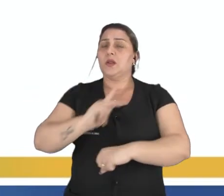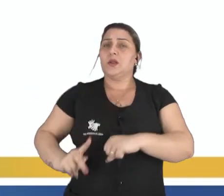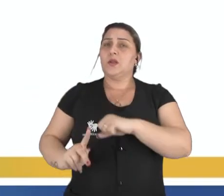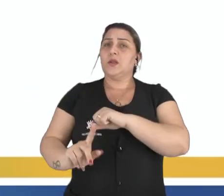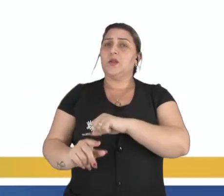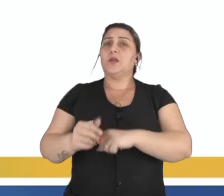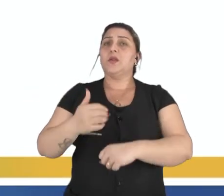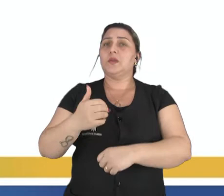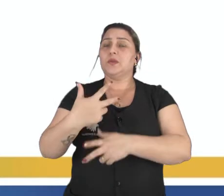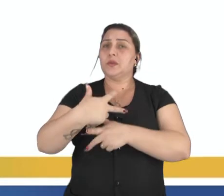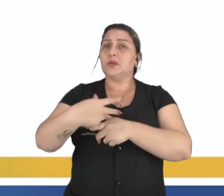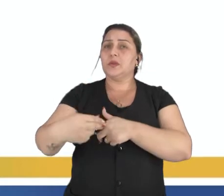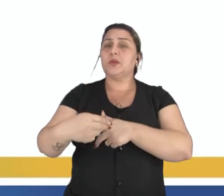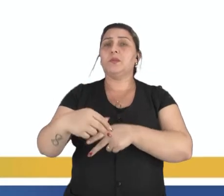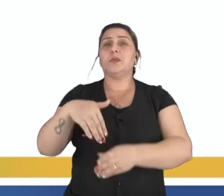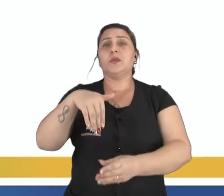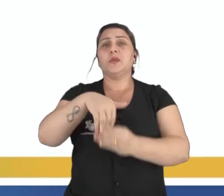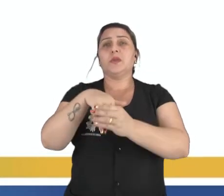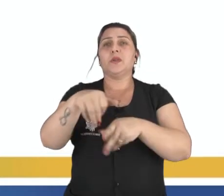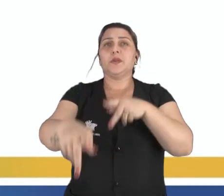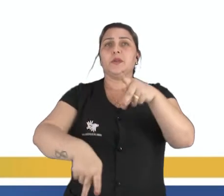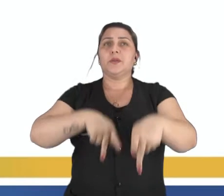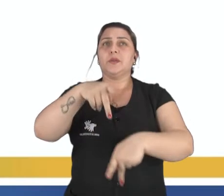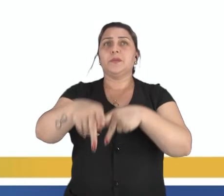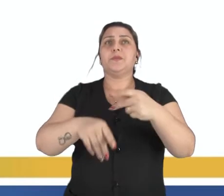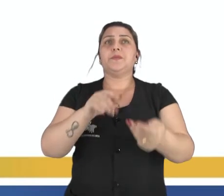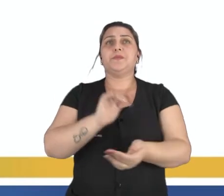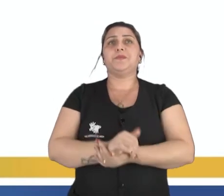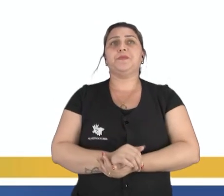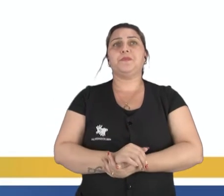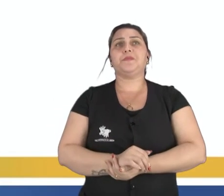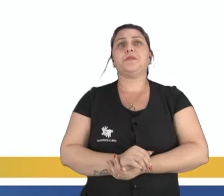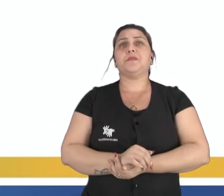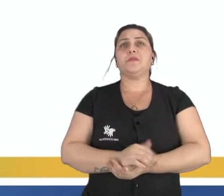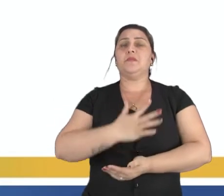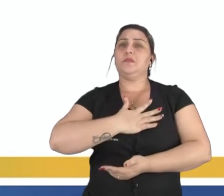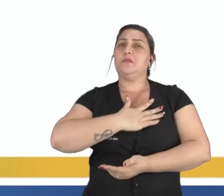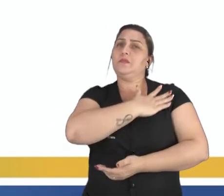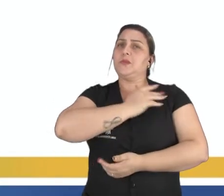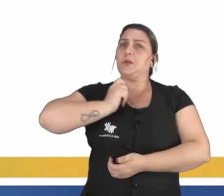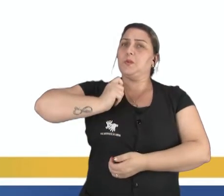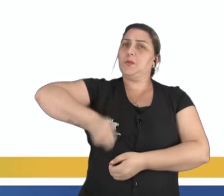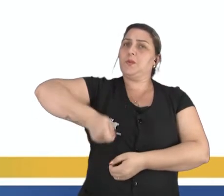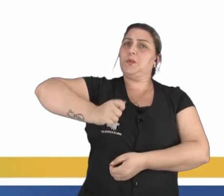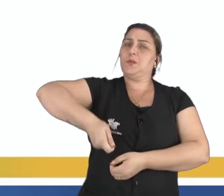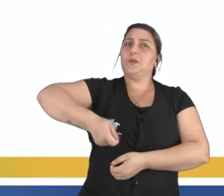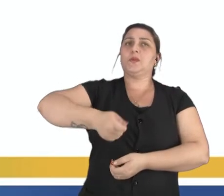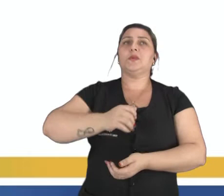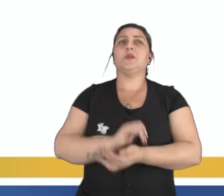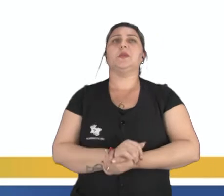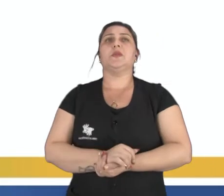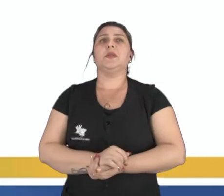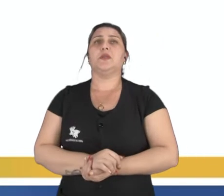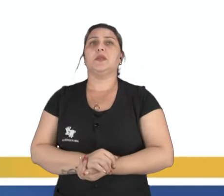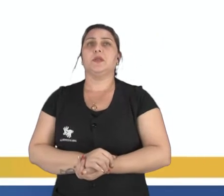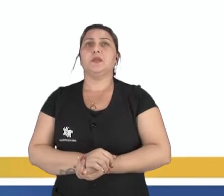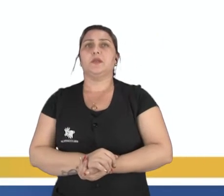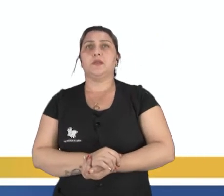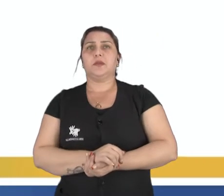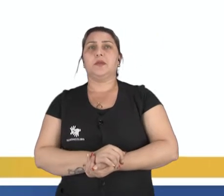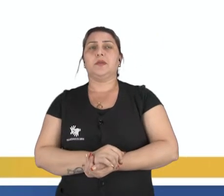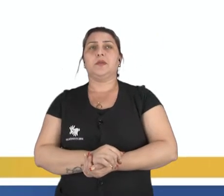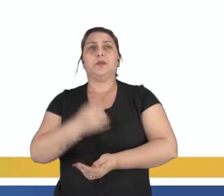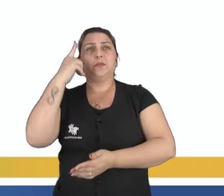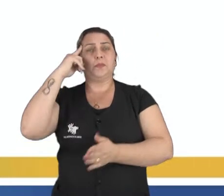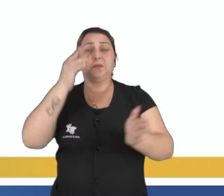pelo voto popular. Então, a gente tem aí esse cenário. E aí, de fato, a gente entra aí na ditadura, né? No momento da ditadura